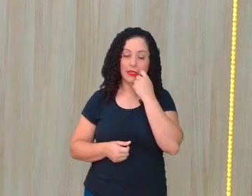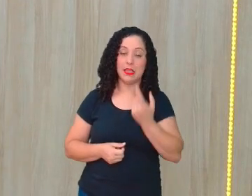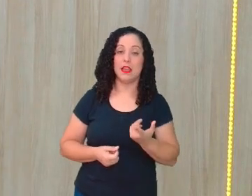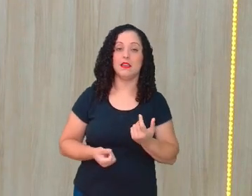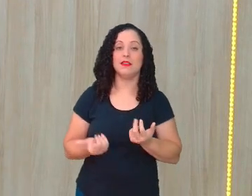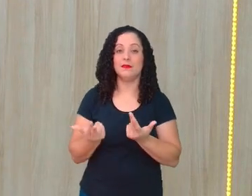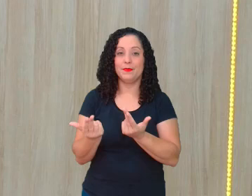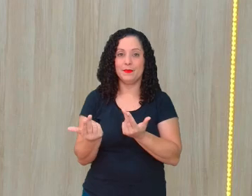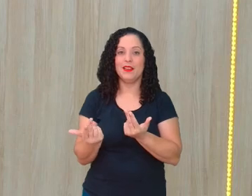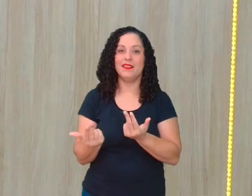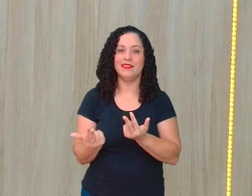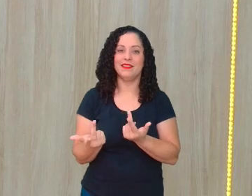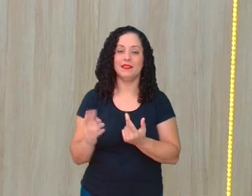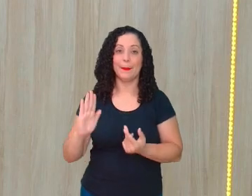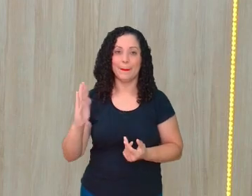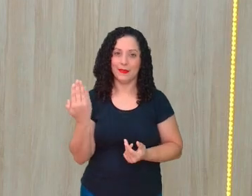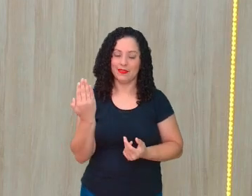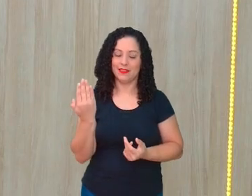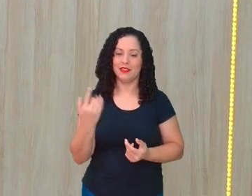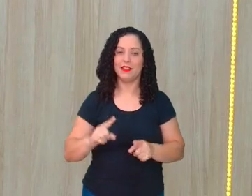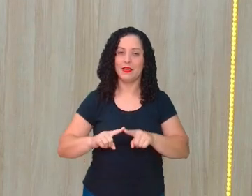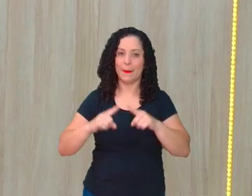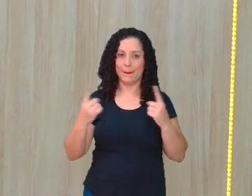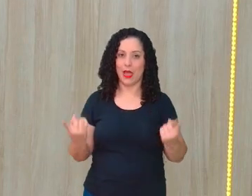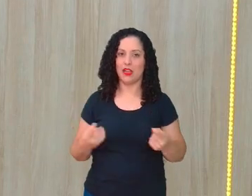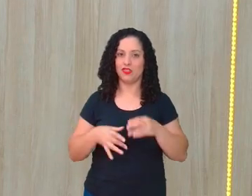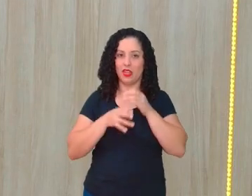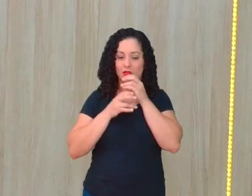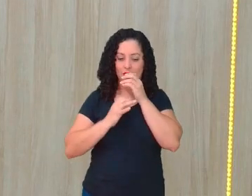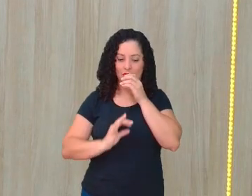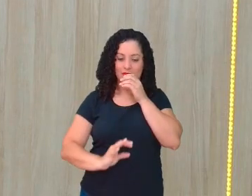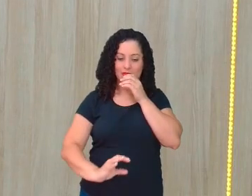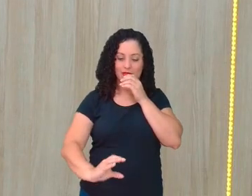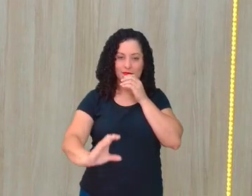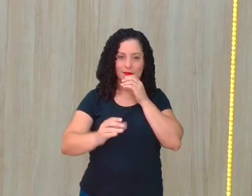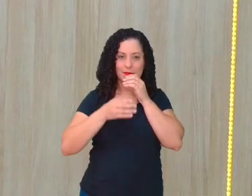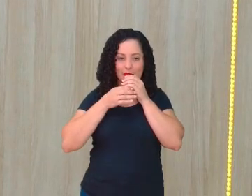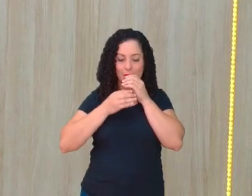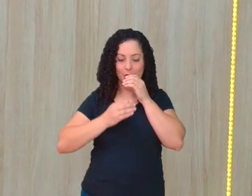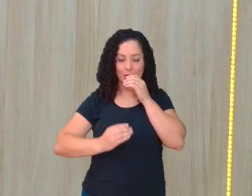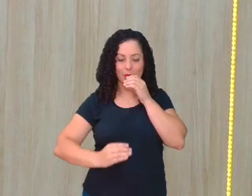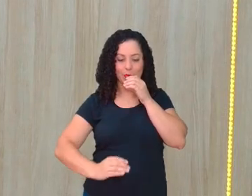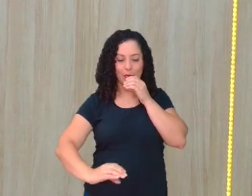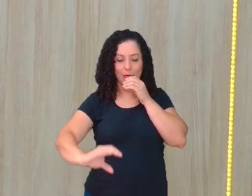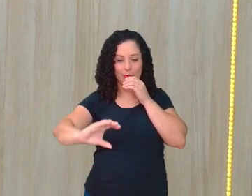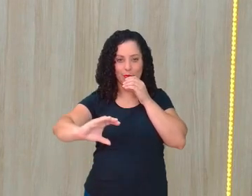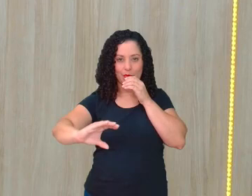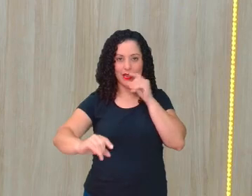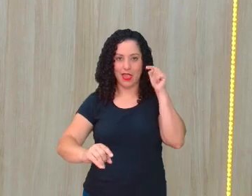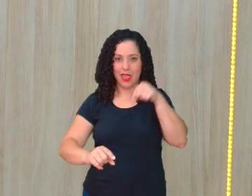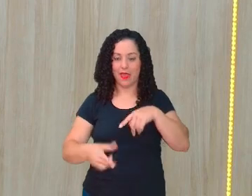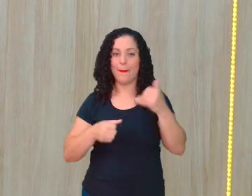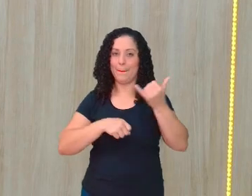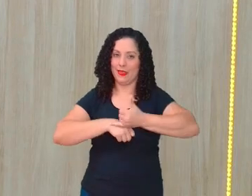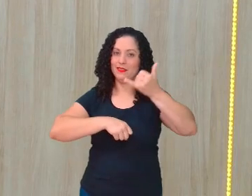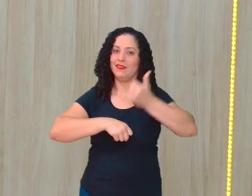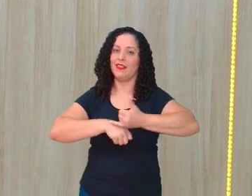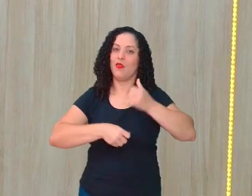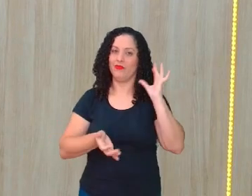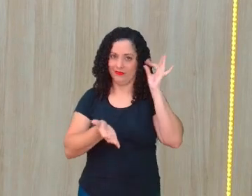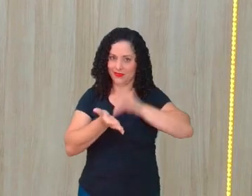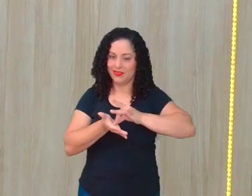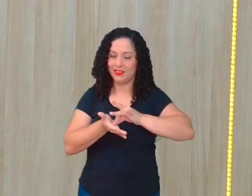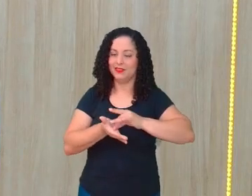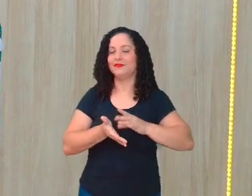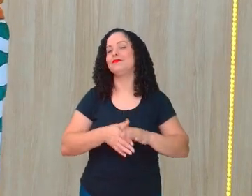de madeira. Mas tá. o saxofone hoje em dia e a flauta transversa são feitas de metal também.